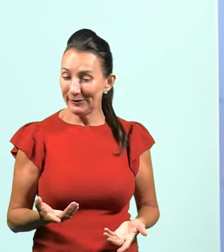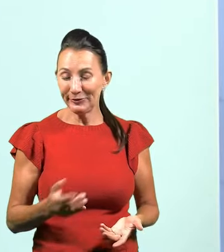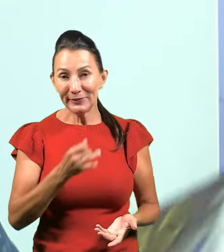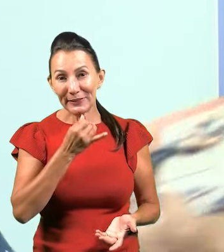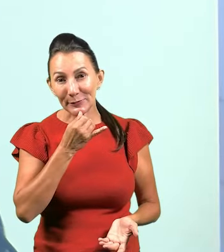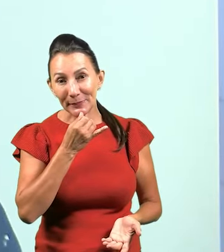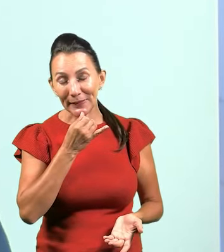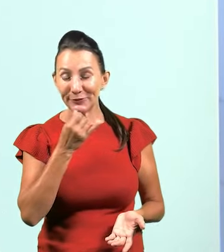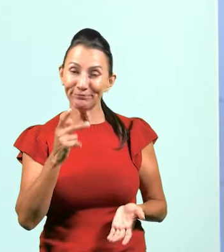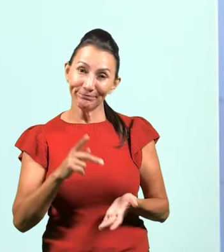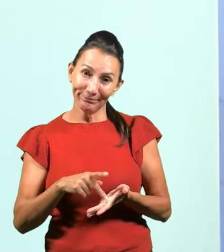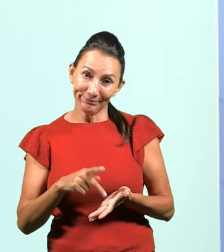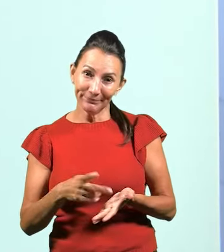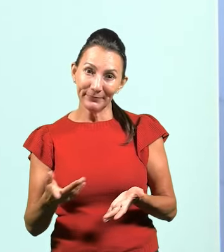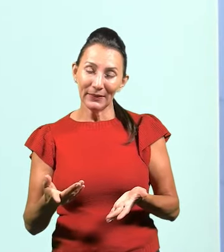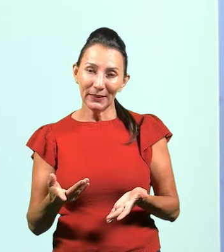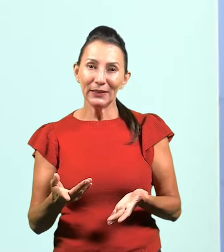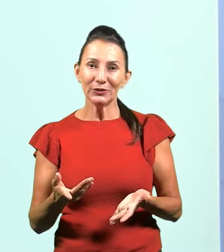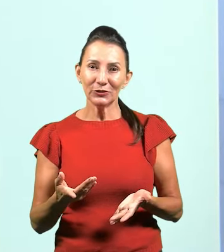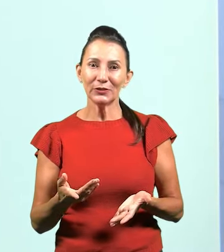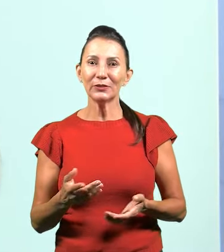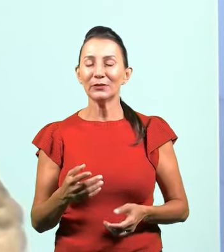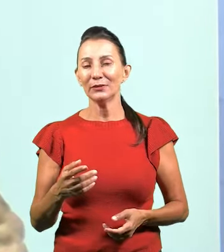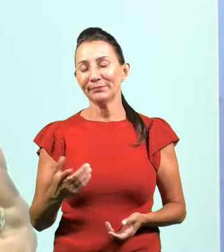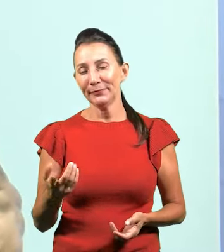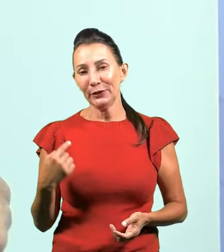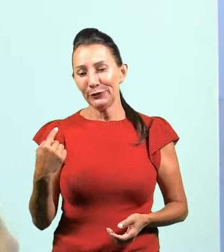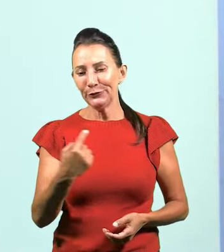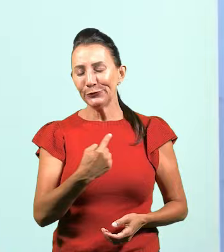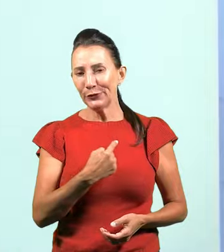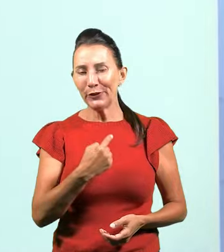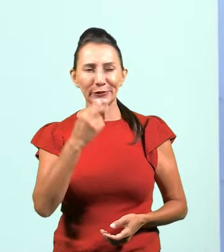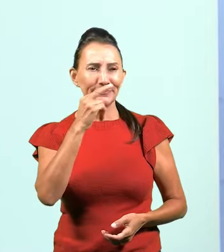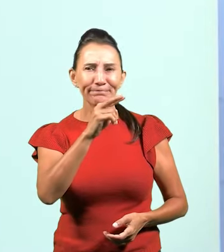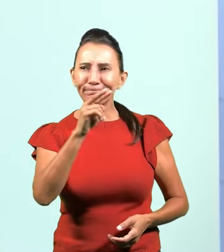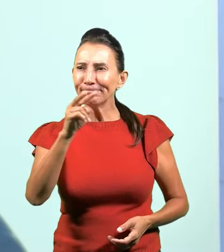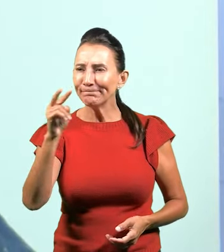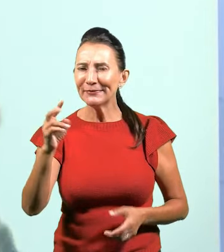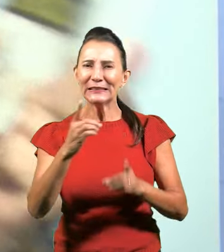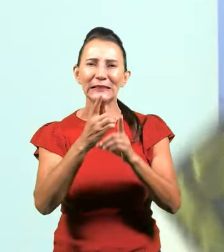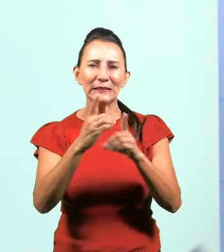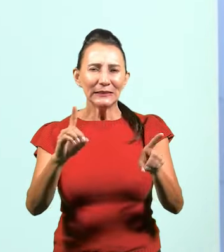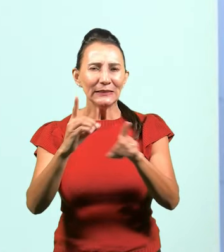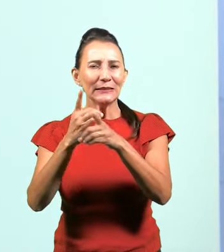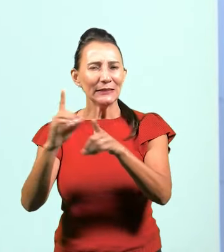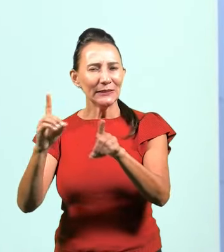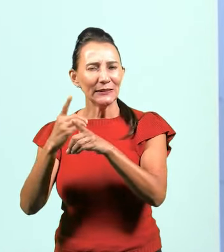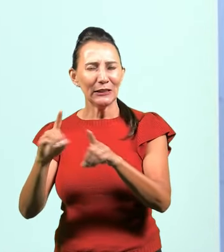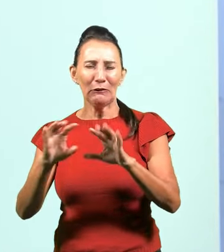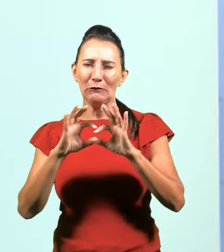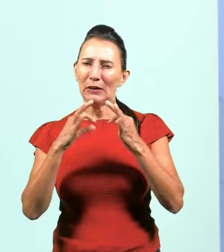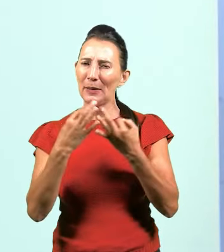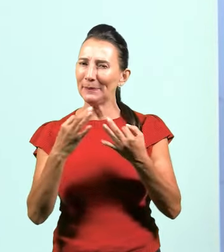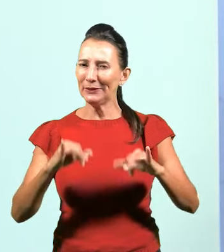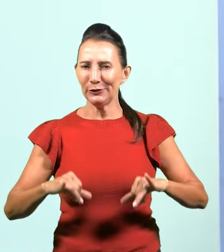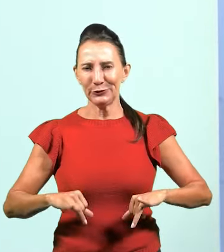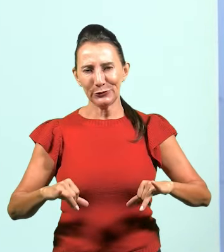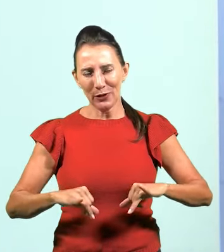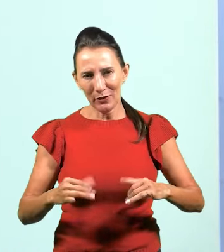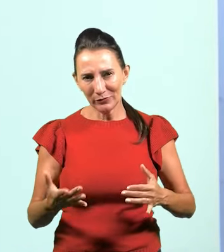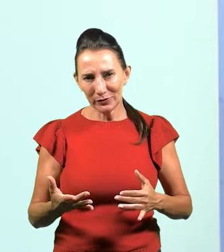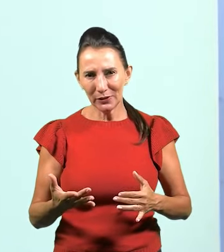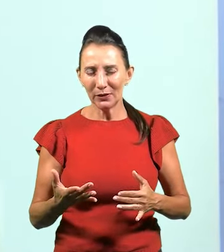né? Mas é a realidade, não tem como fugir desse mal que tem assolado